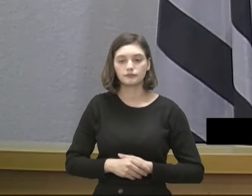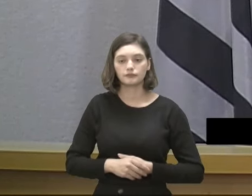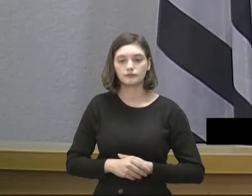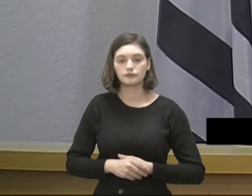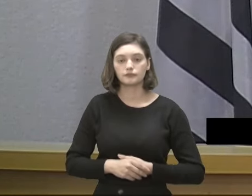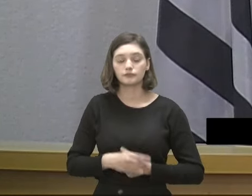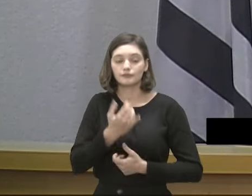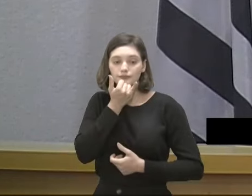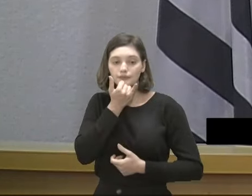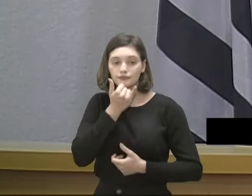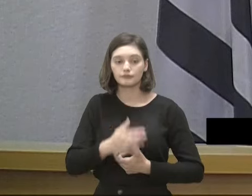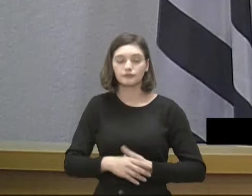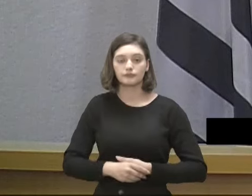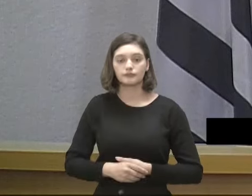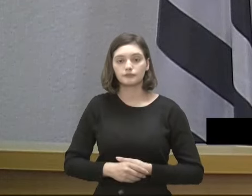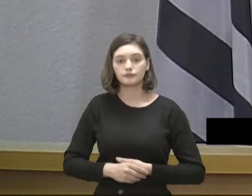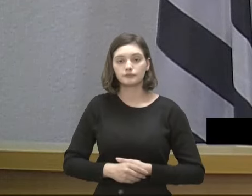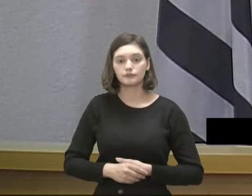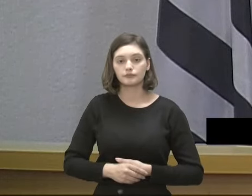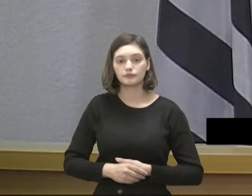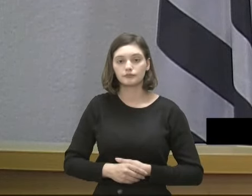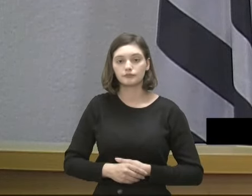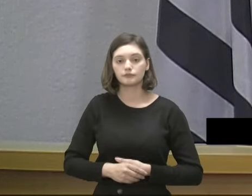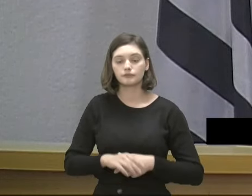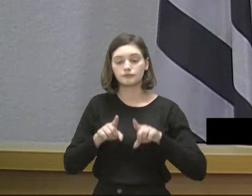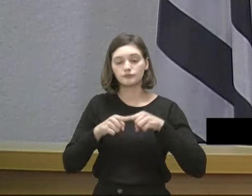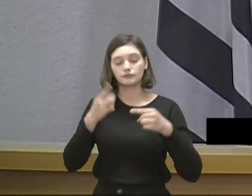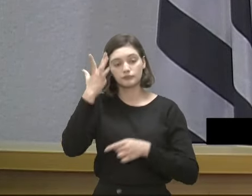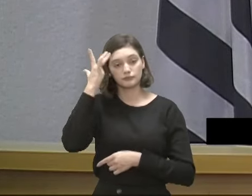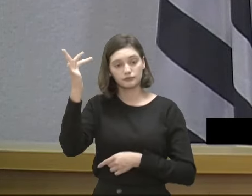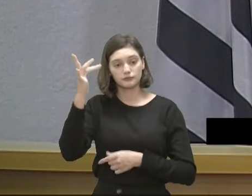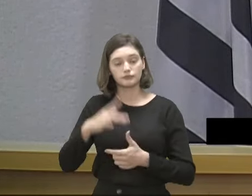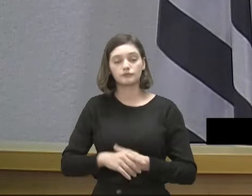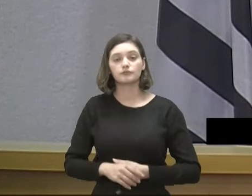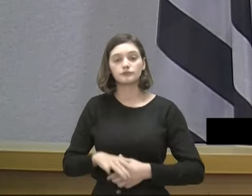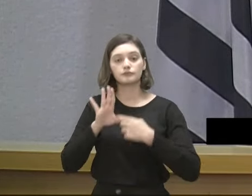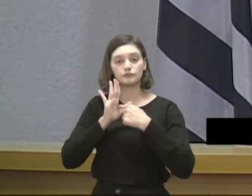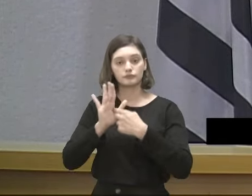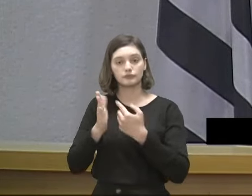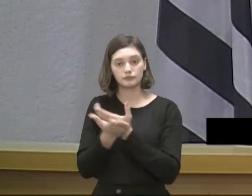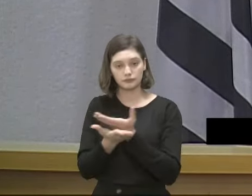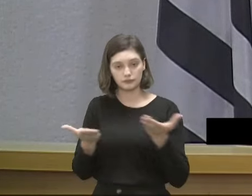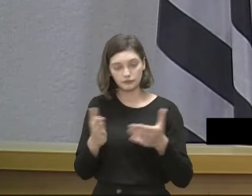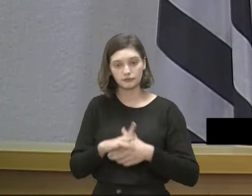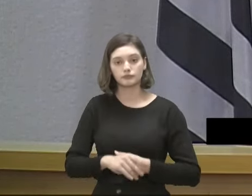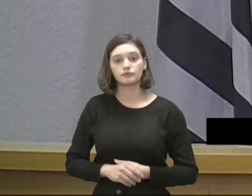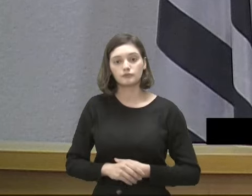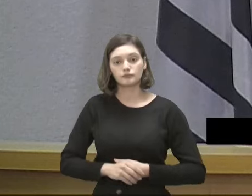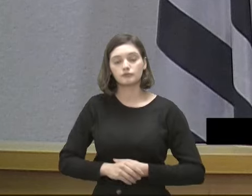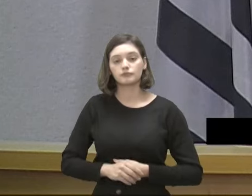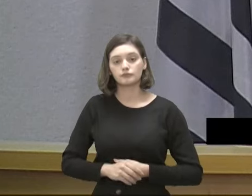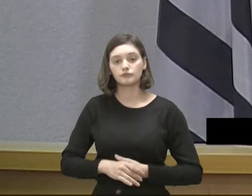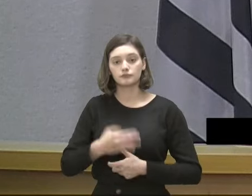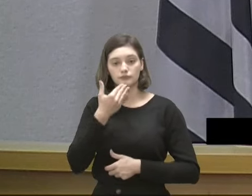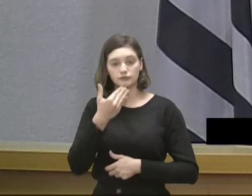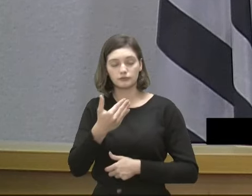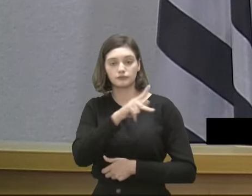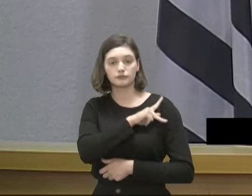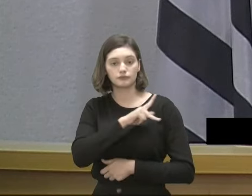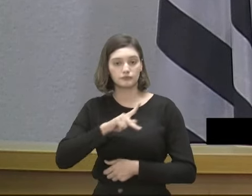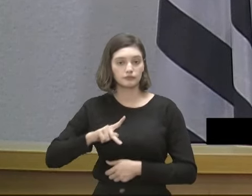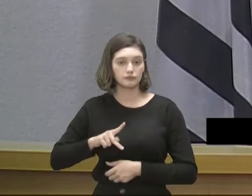Me desculpem, tá? Mas amanhã apresentarei, levando em consideração um pedido do